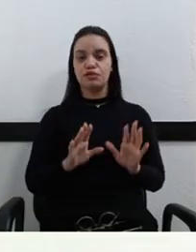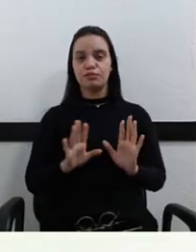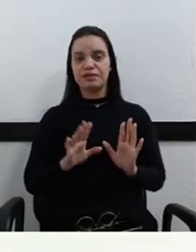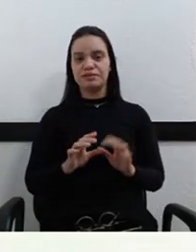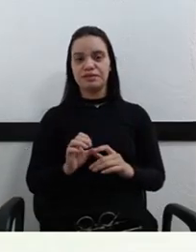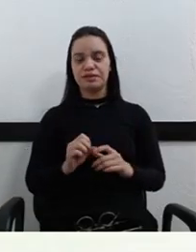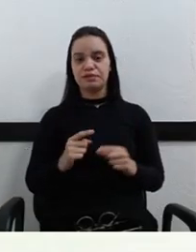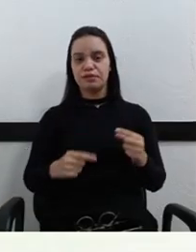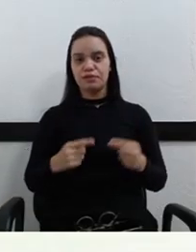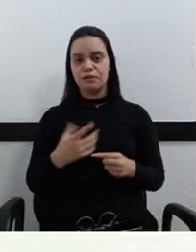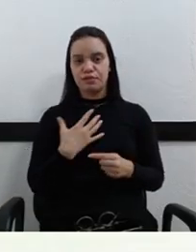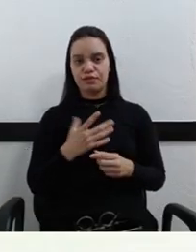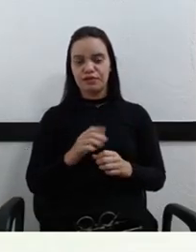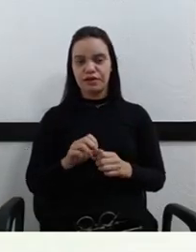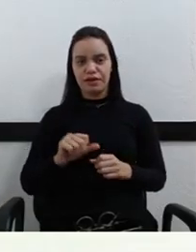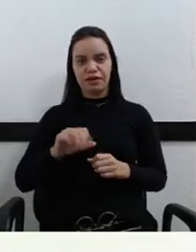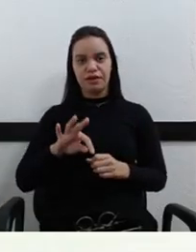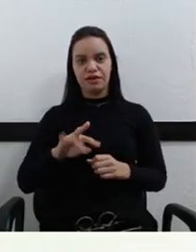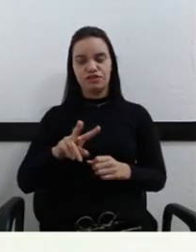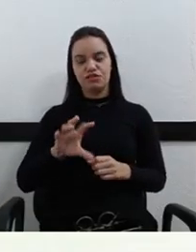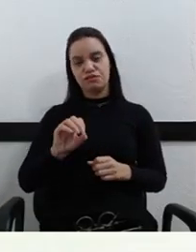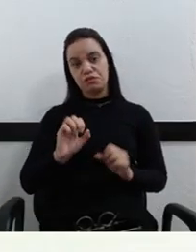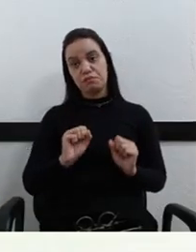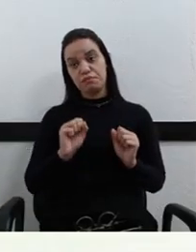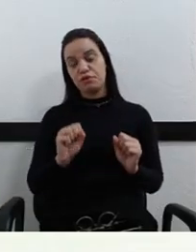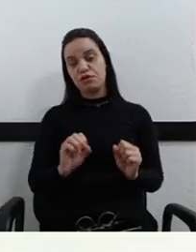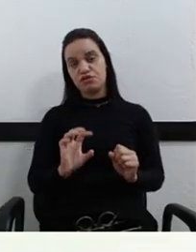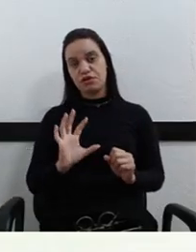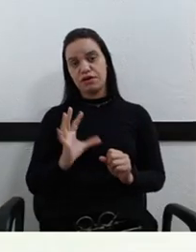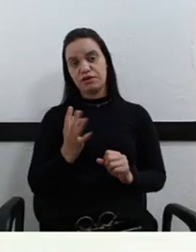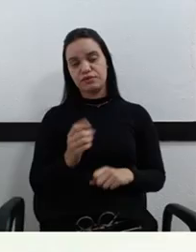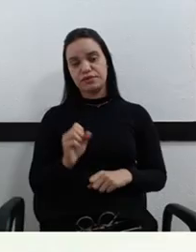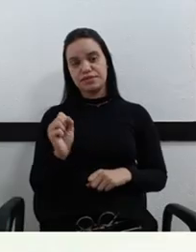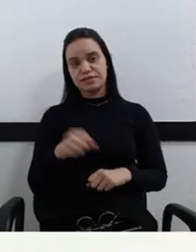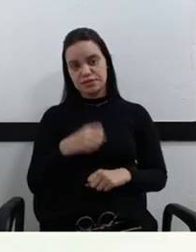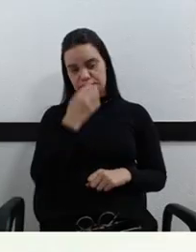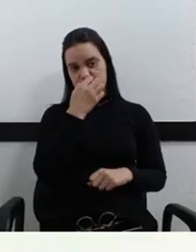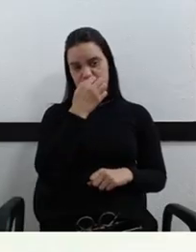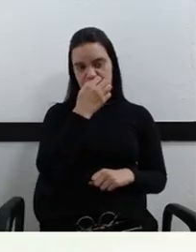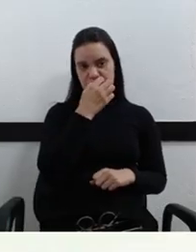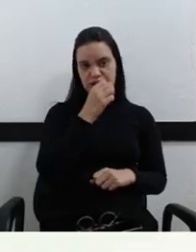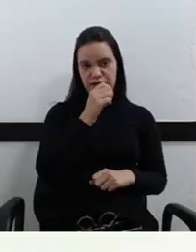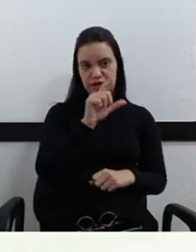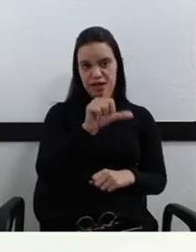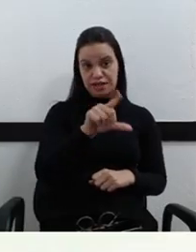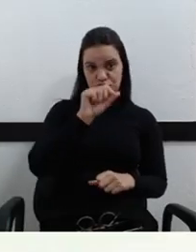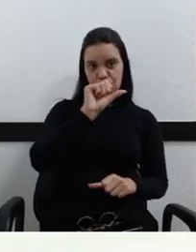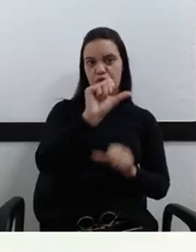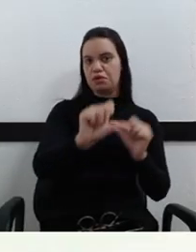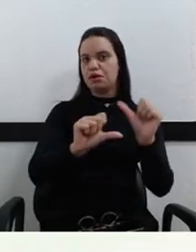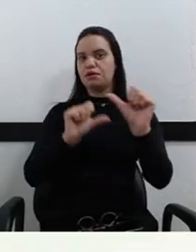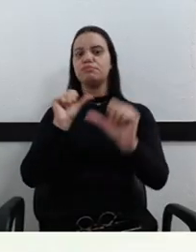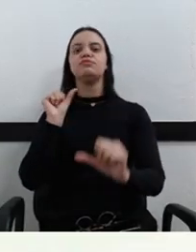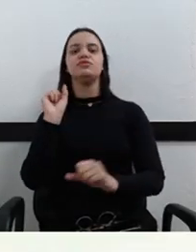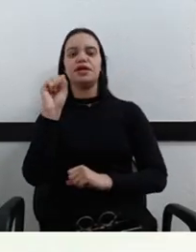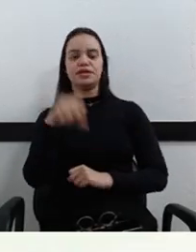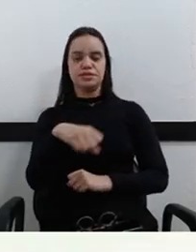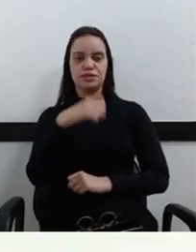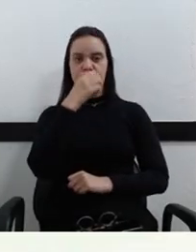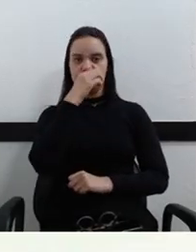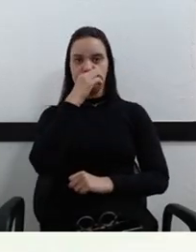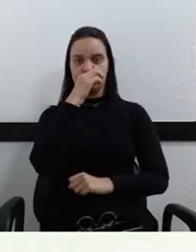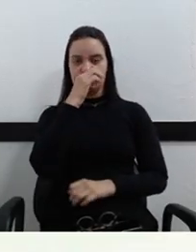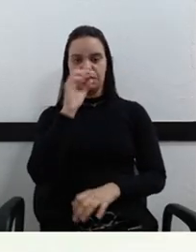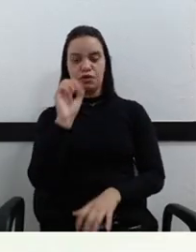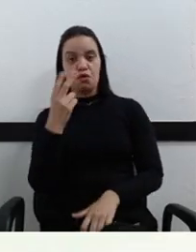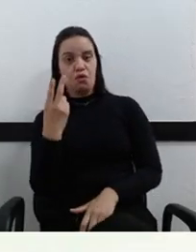que ele fique na ativa. Então, é bem possível, sim, a alteração da decisão a critério do próprio colega, a critério da coordenação